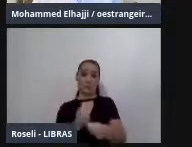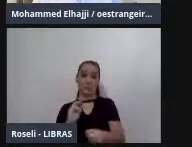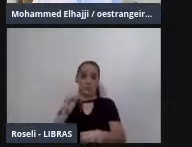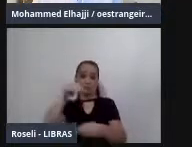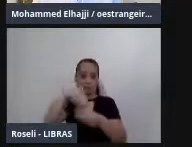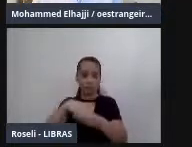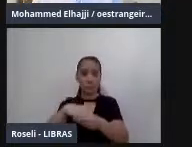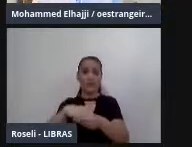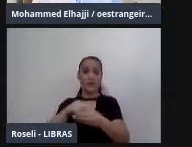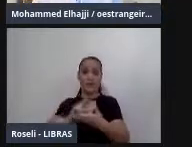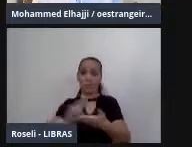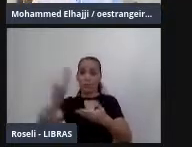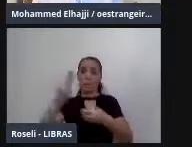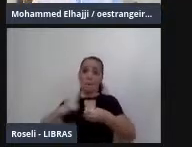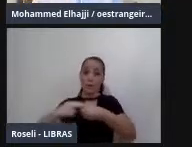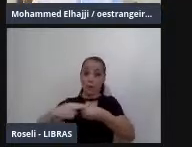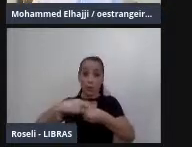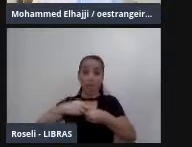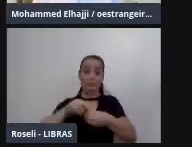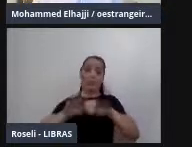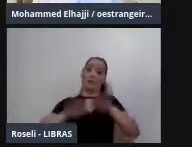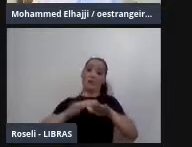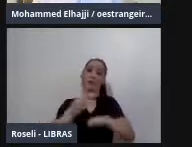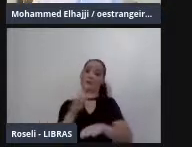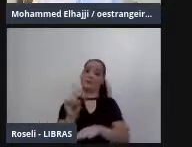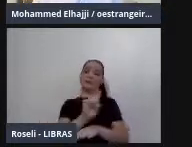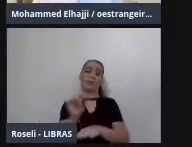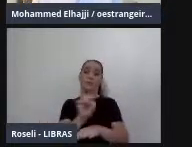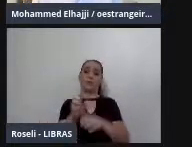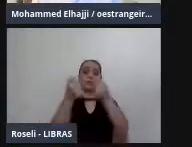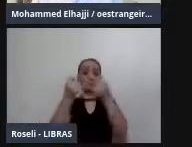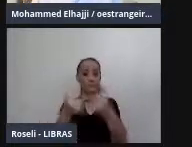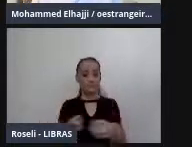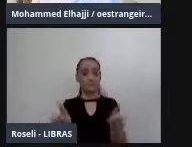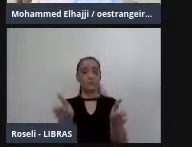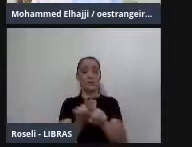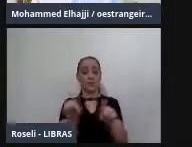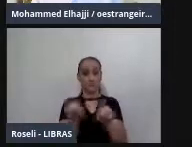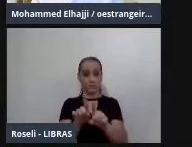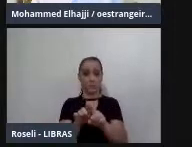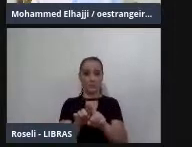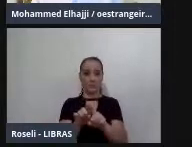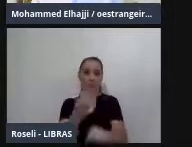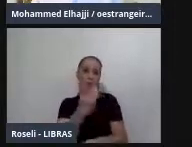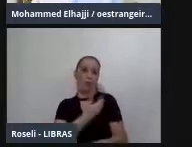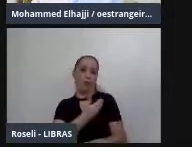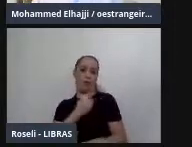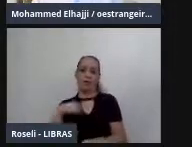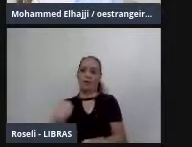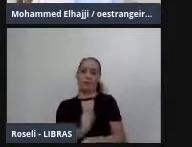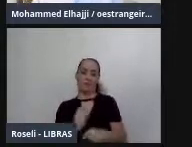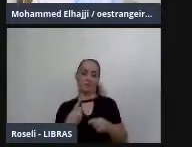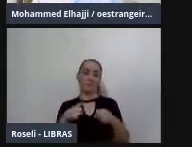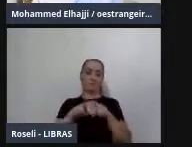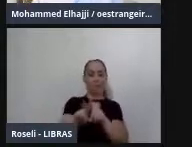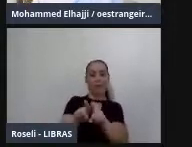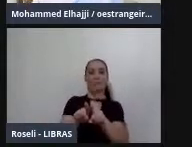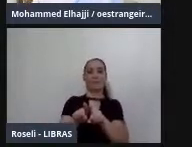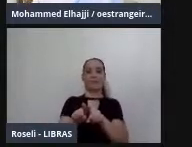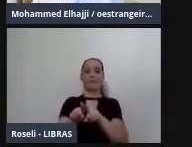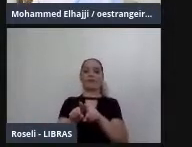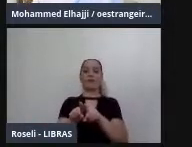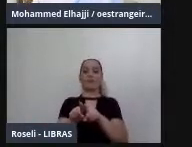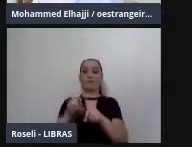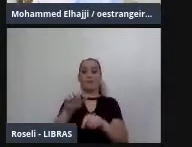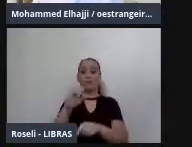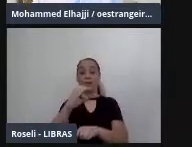vezes desconhecida, e aí eu digo, por vezes, até dos nossos pares. Então, é um canal muito importante para